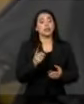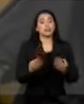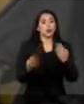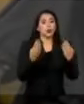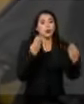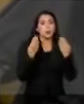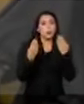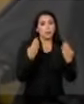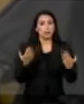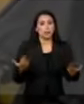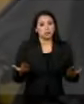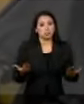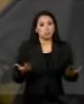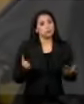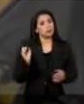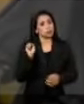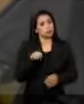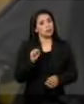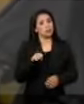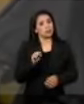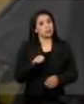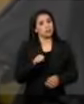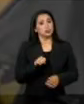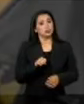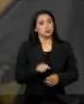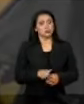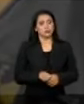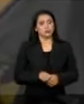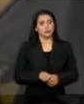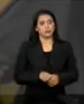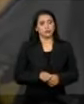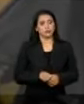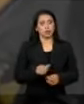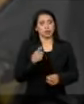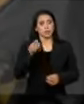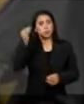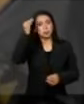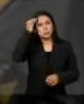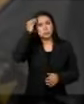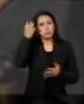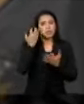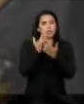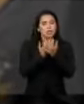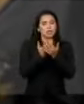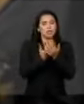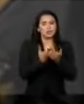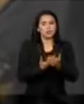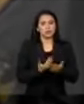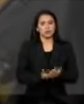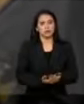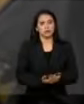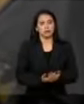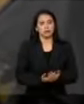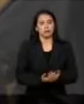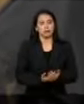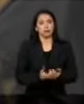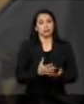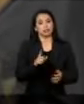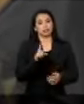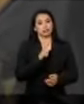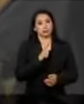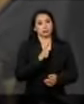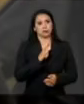paradigma. Serve de paradigma para uma reflexão. Lógico que tratamos aqui de uma